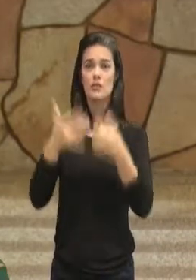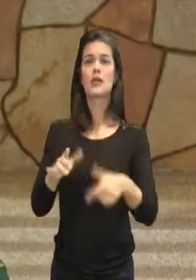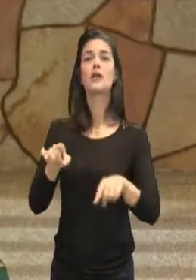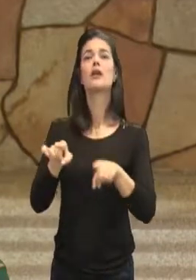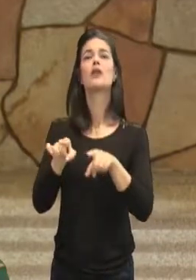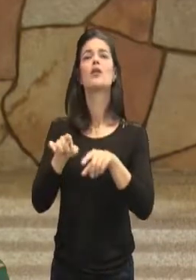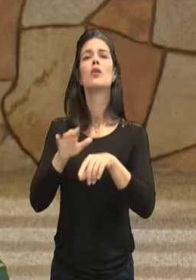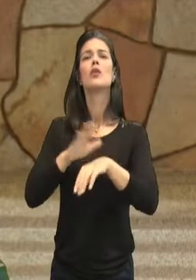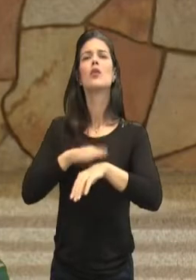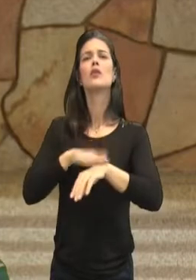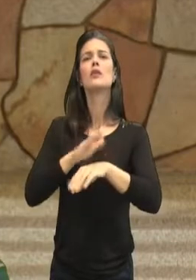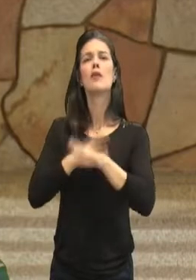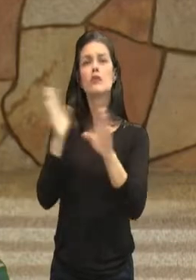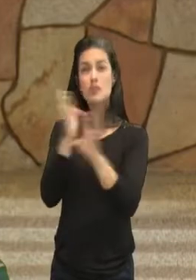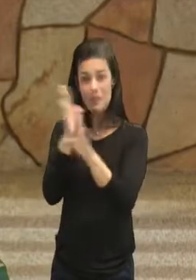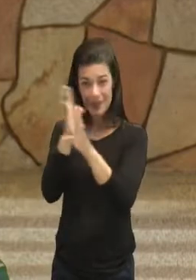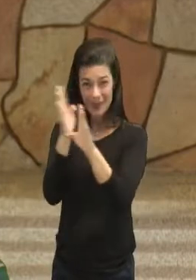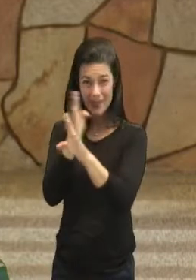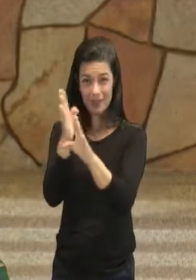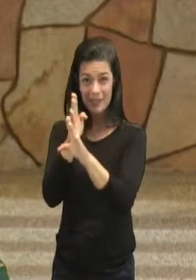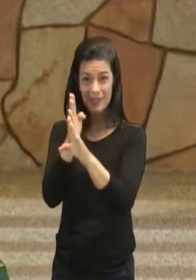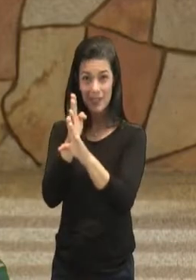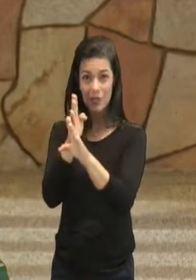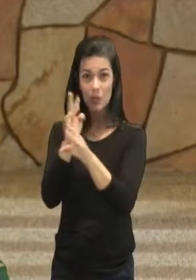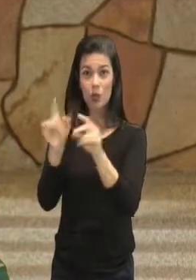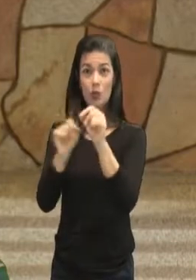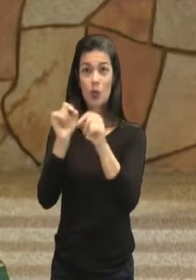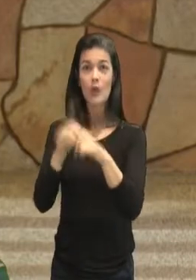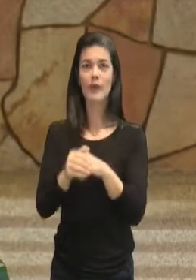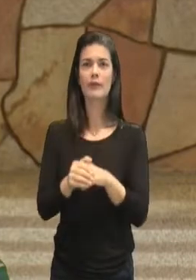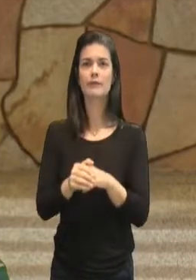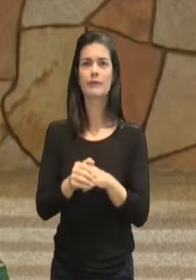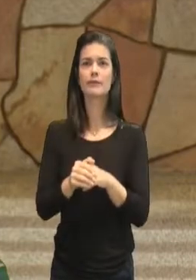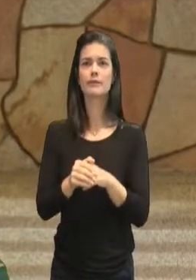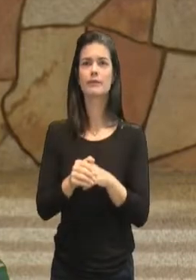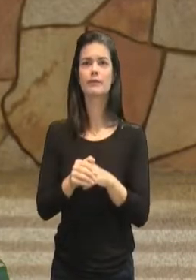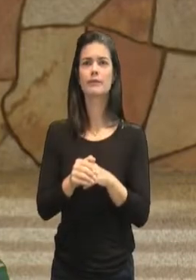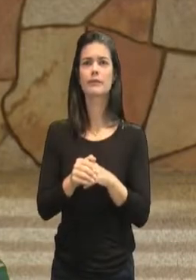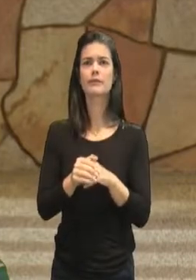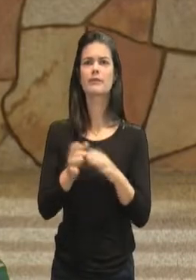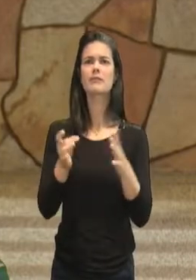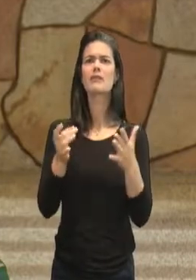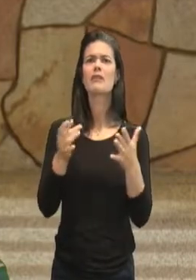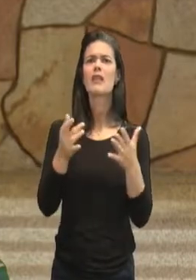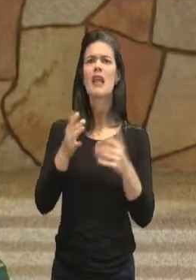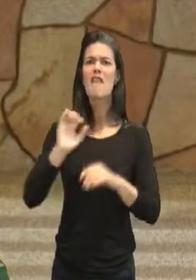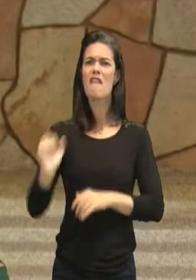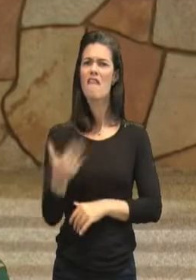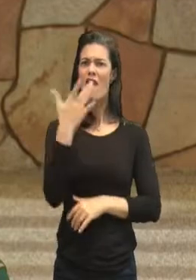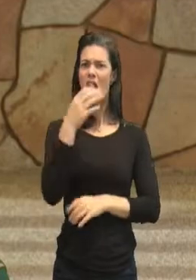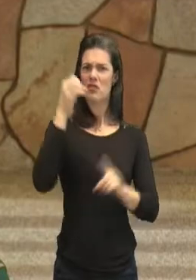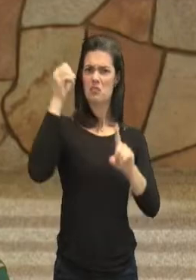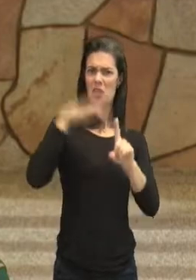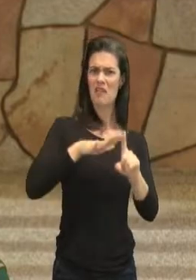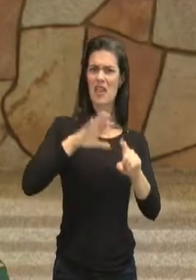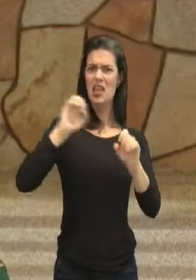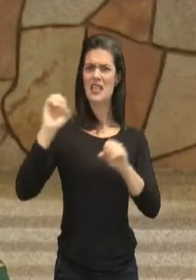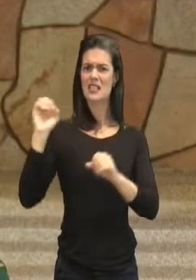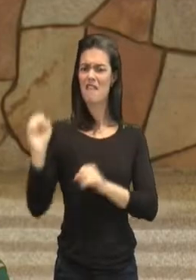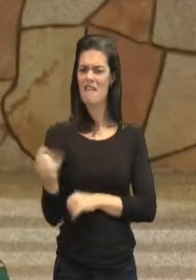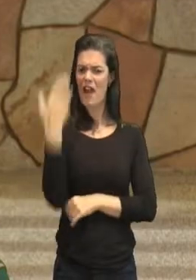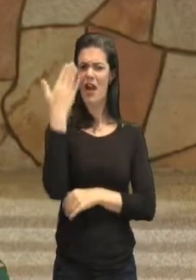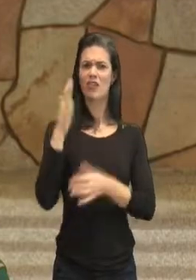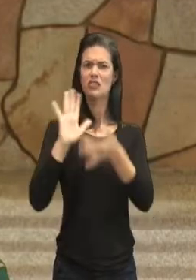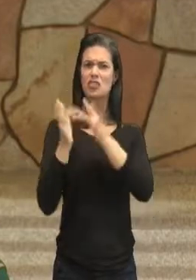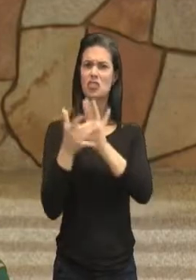24, 24, Jesus diz que falsos cristos e falsos profetas viriam para enganar, até mesmo, se